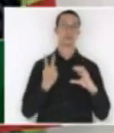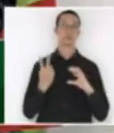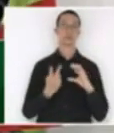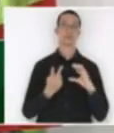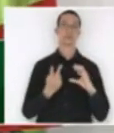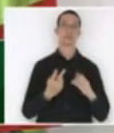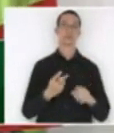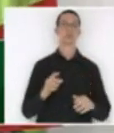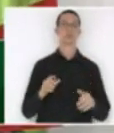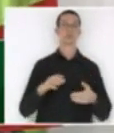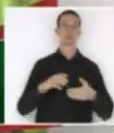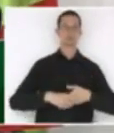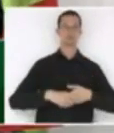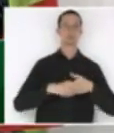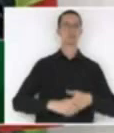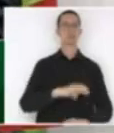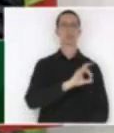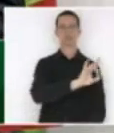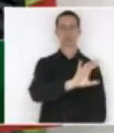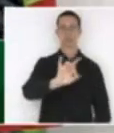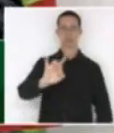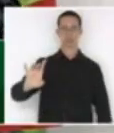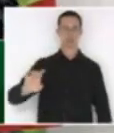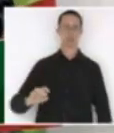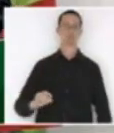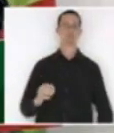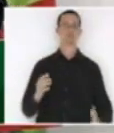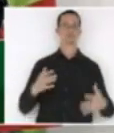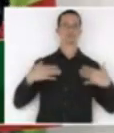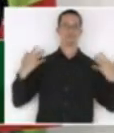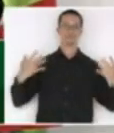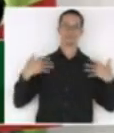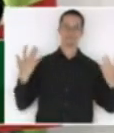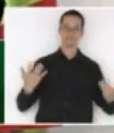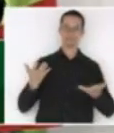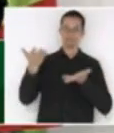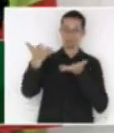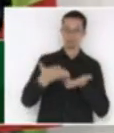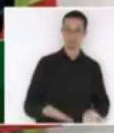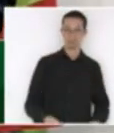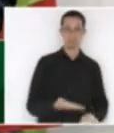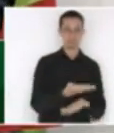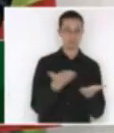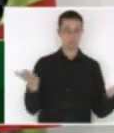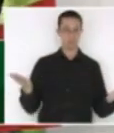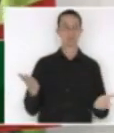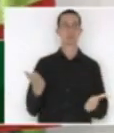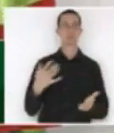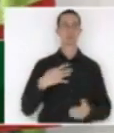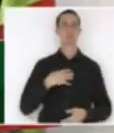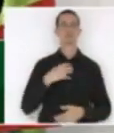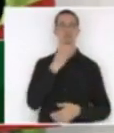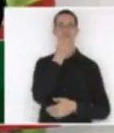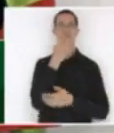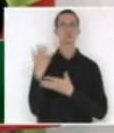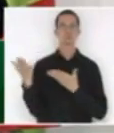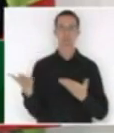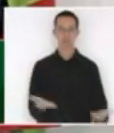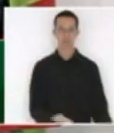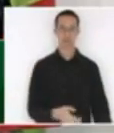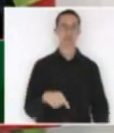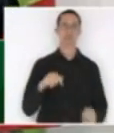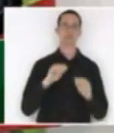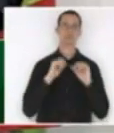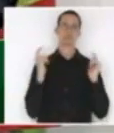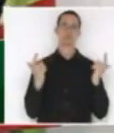presentes, dizer que é uma alegria poder recebê-los e dizer que sintam-se bem à vontade no parlamento catarinense. E nós que